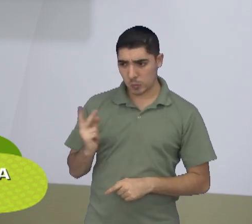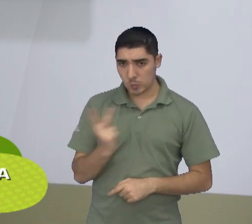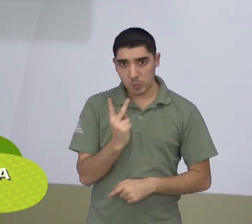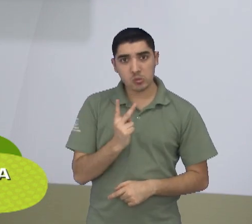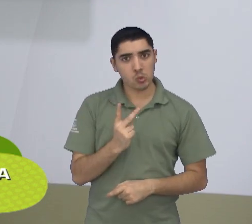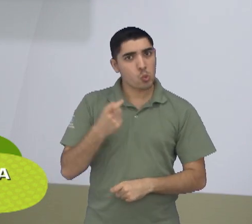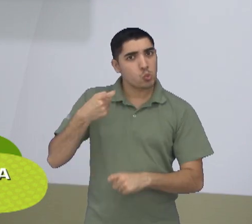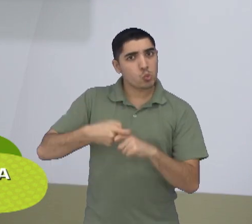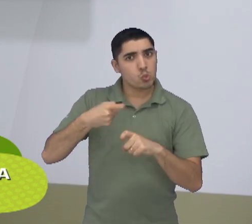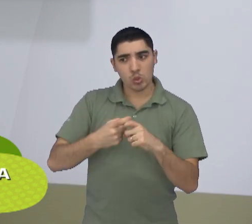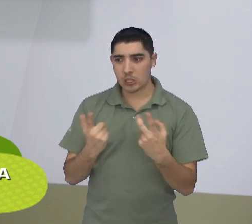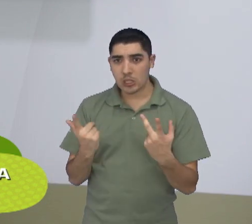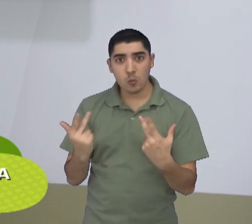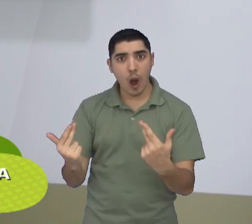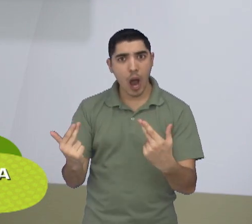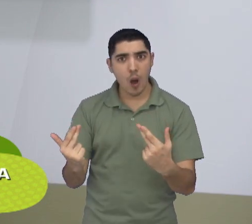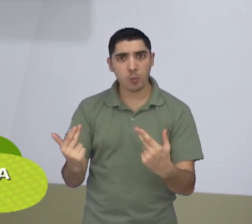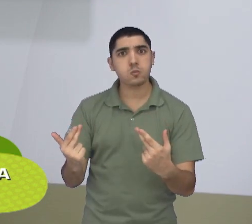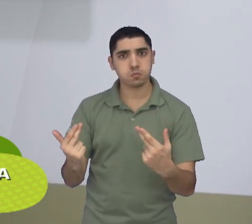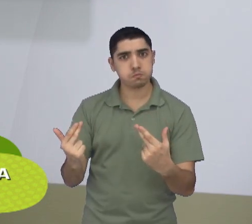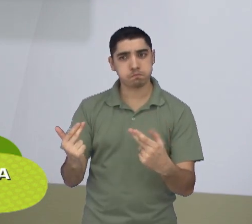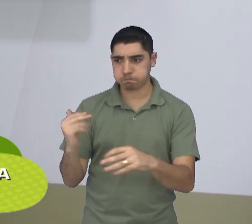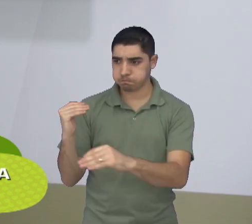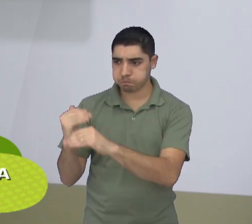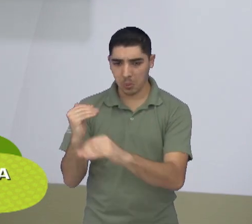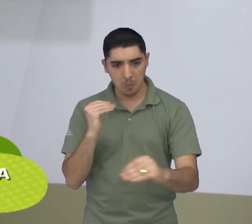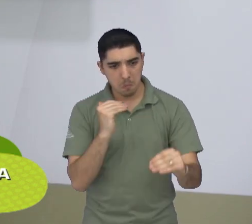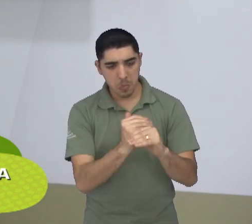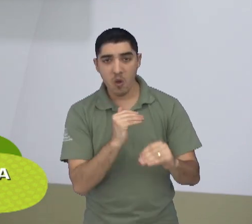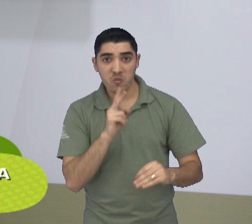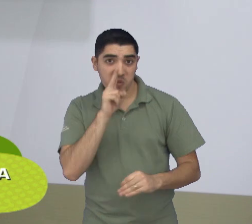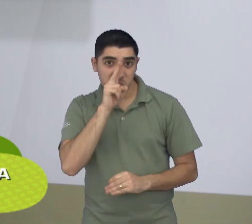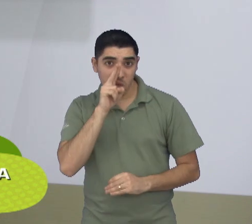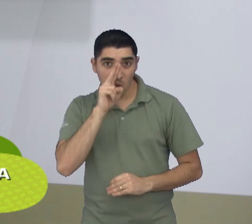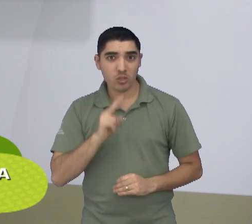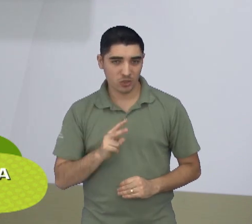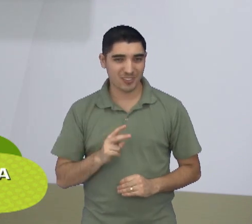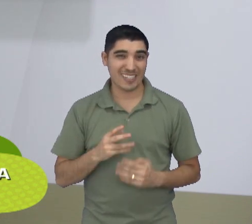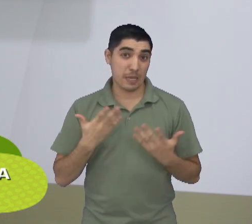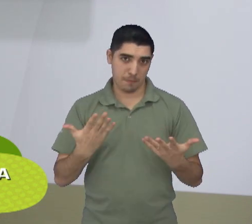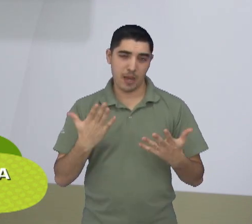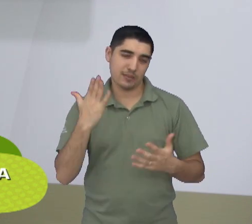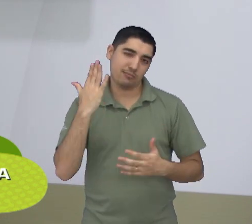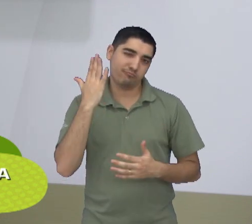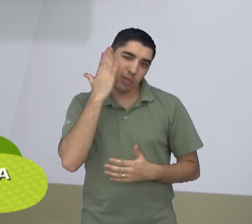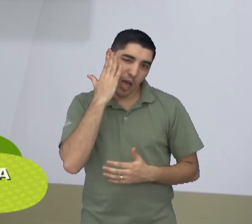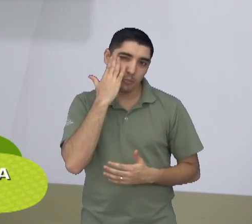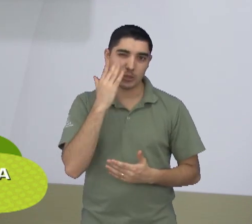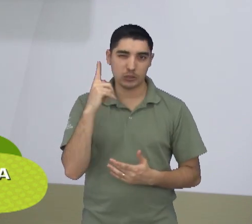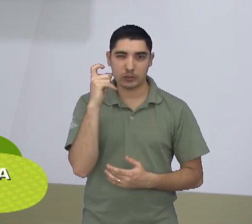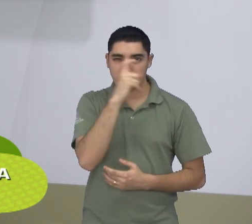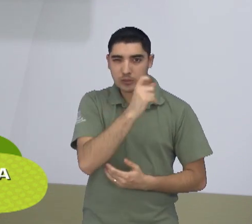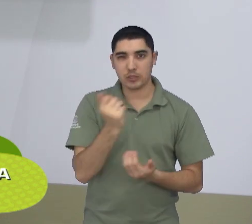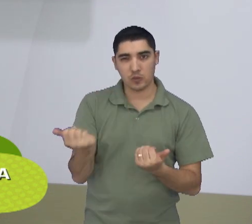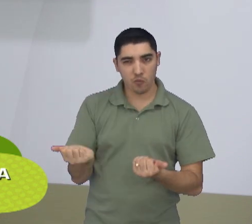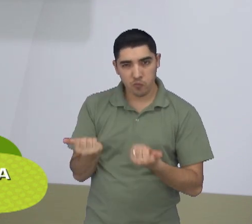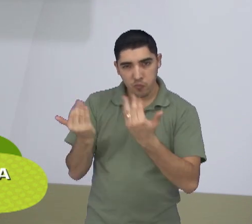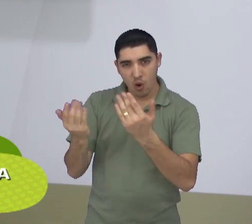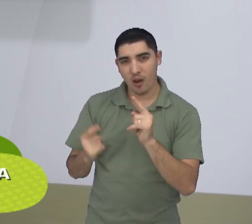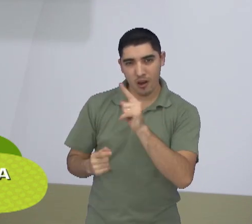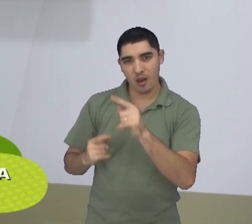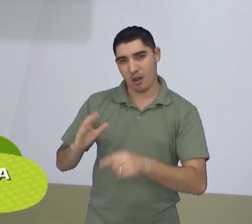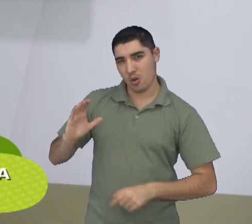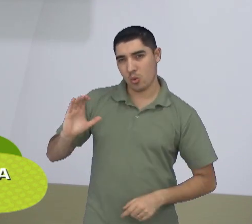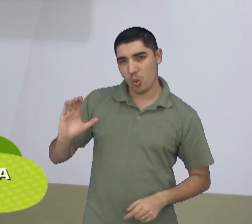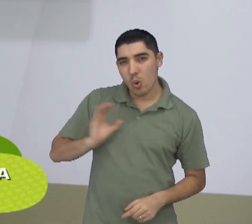parelhas na hora da competitividade, apesar de ser muito difícil do São José ir até o ginásio onde o